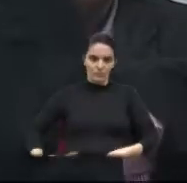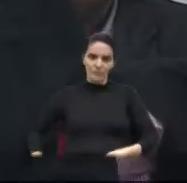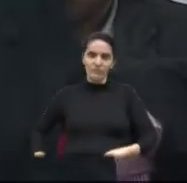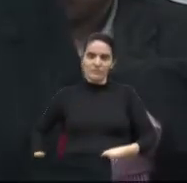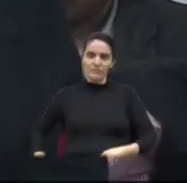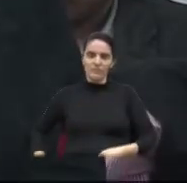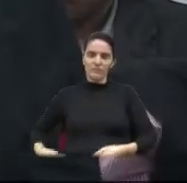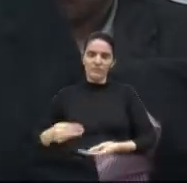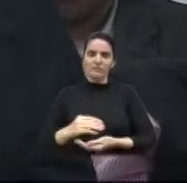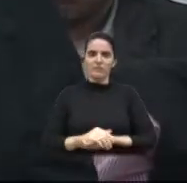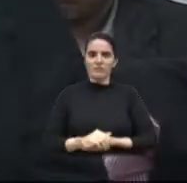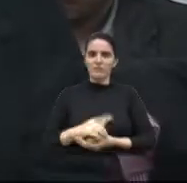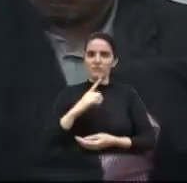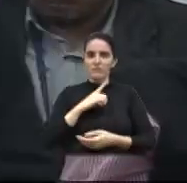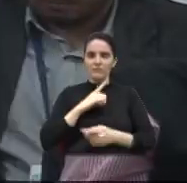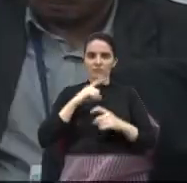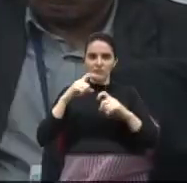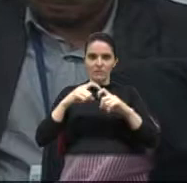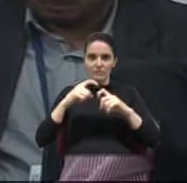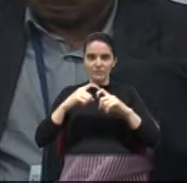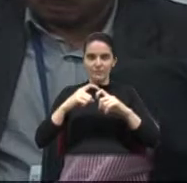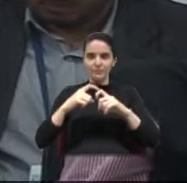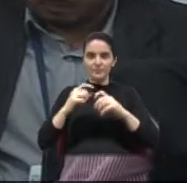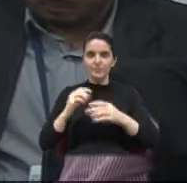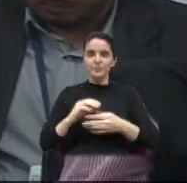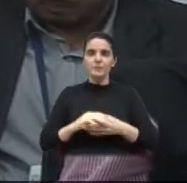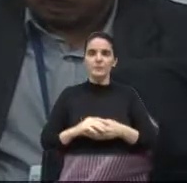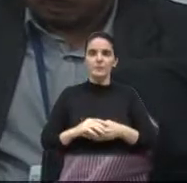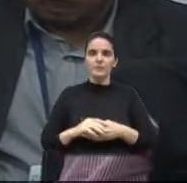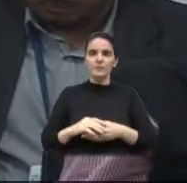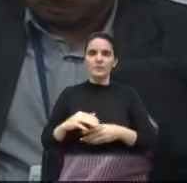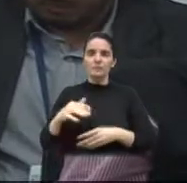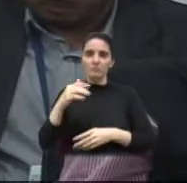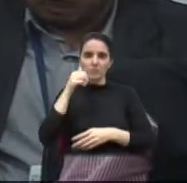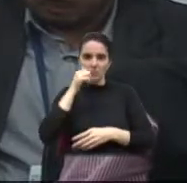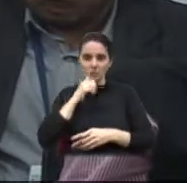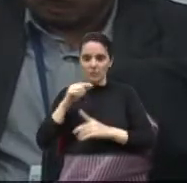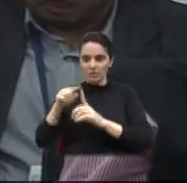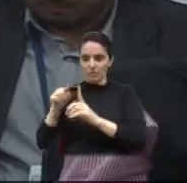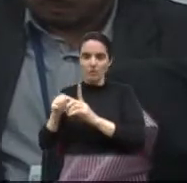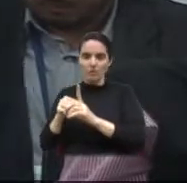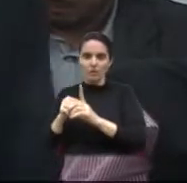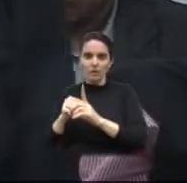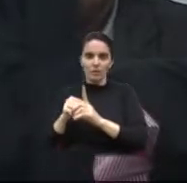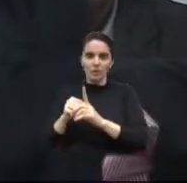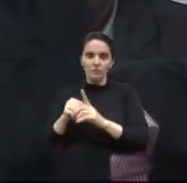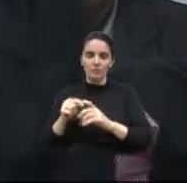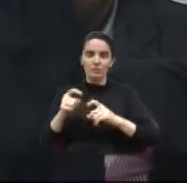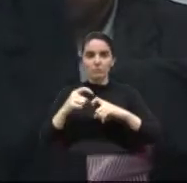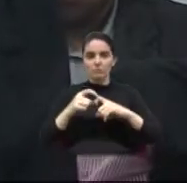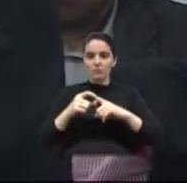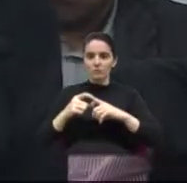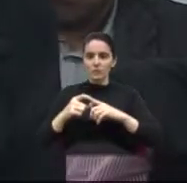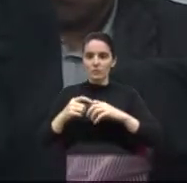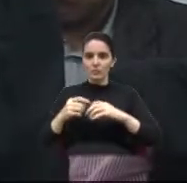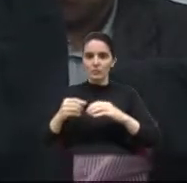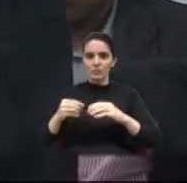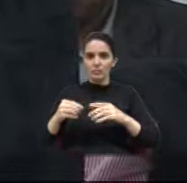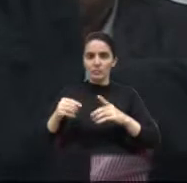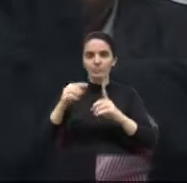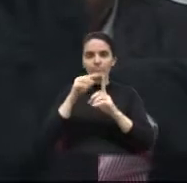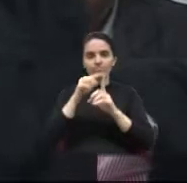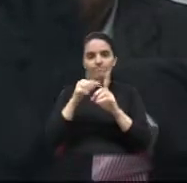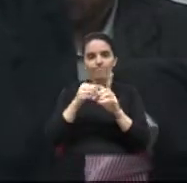Teve um médico que fez o aborto e o ministro inocentou, dizendo que não tinha problema. E eu trouxe